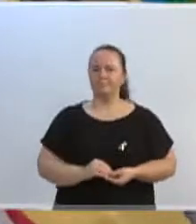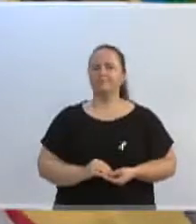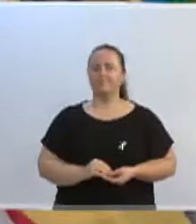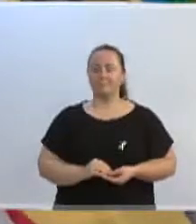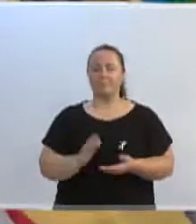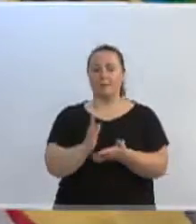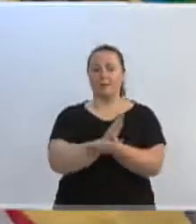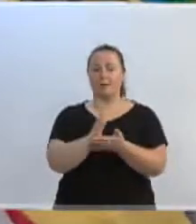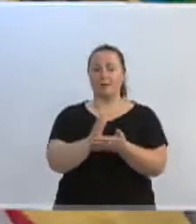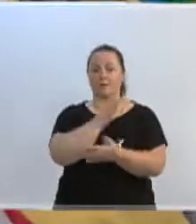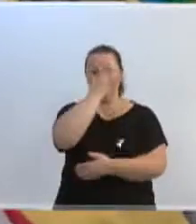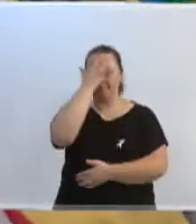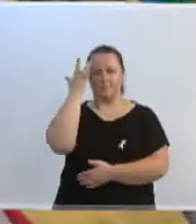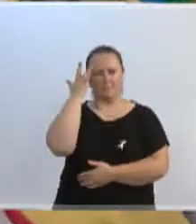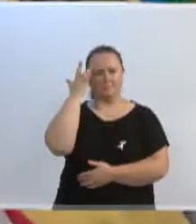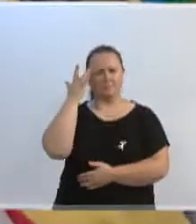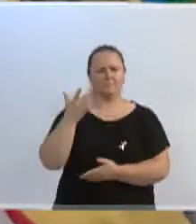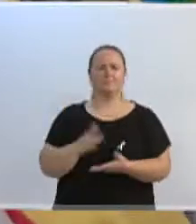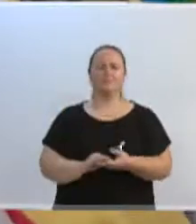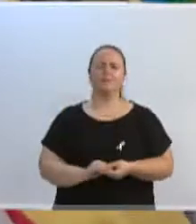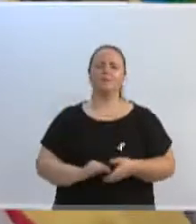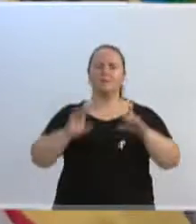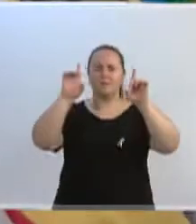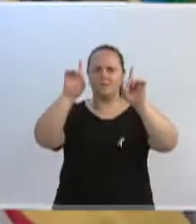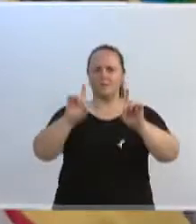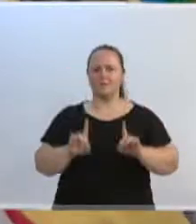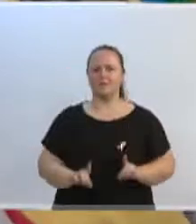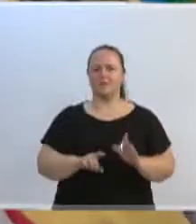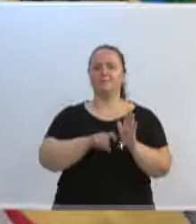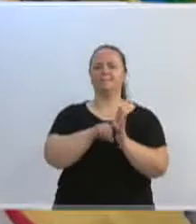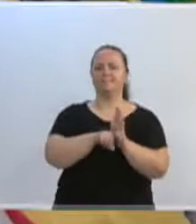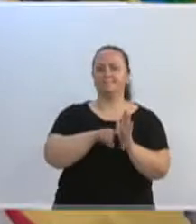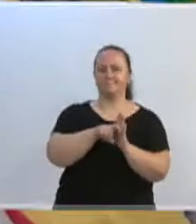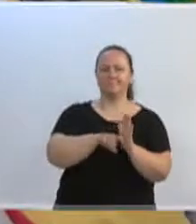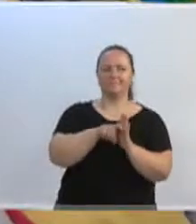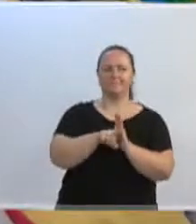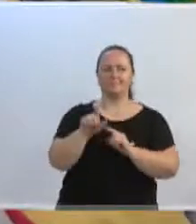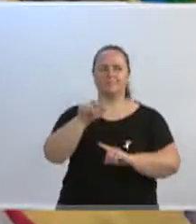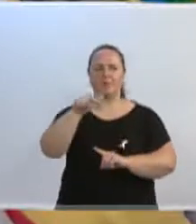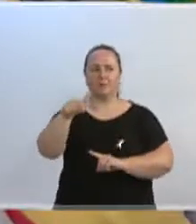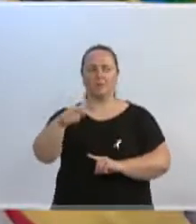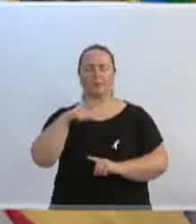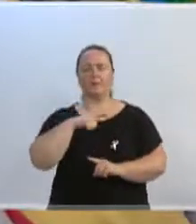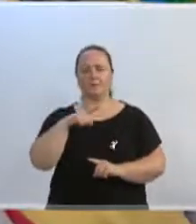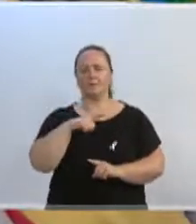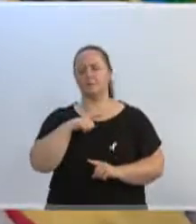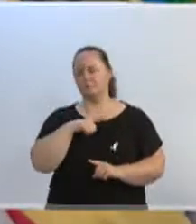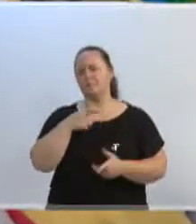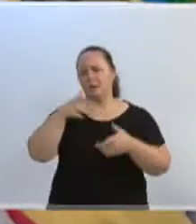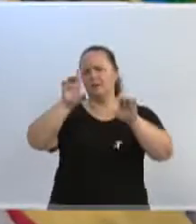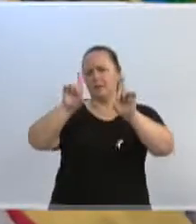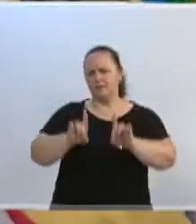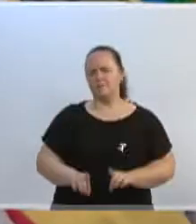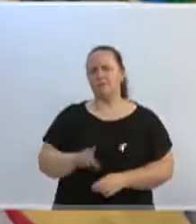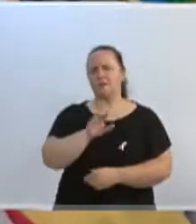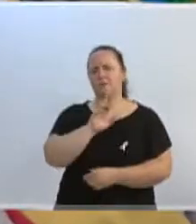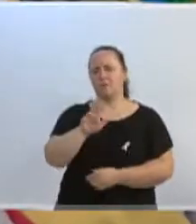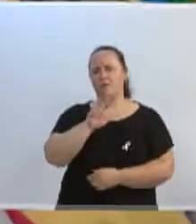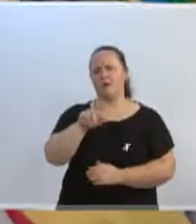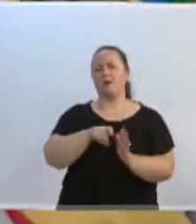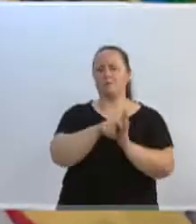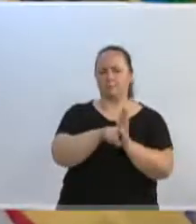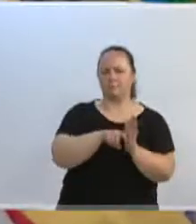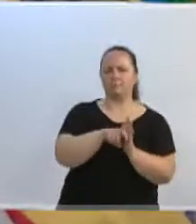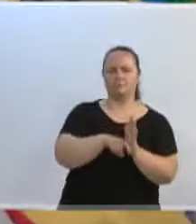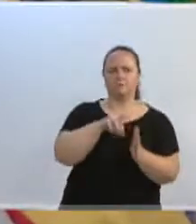inimagináveis que um deficiente físico e tantos outros deficientes, sejam eles, né, que não sejam físicos, sejam auditivos,